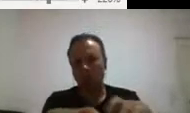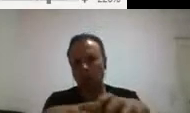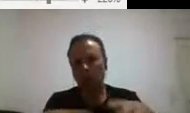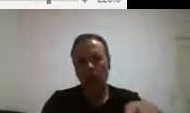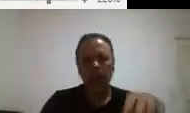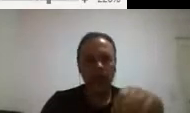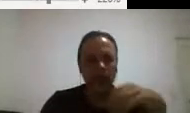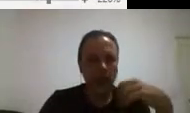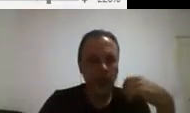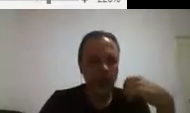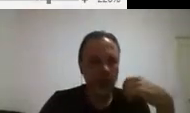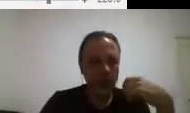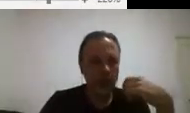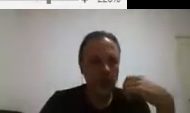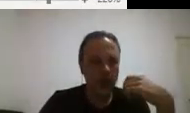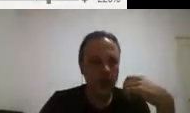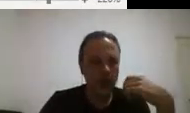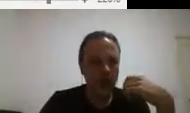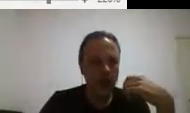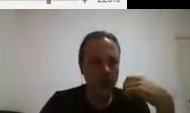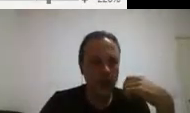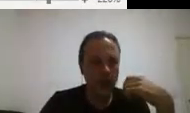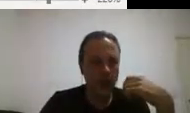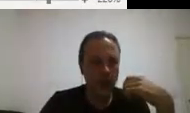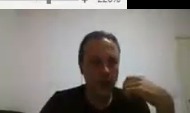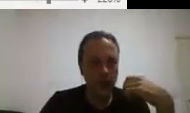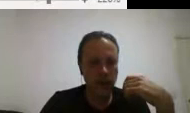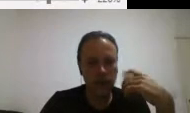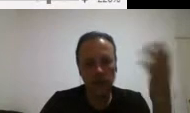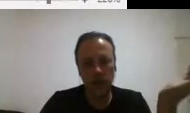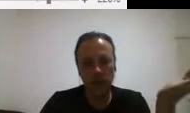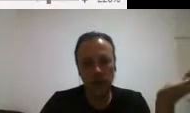que cada tabela dessa,